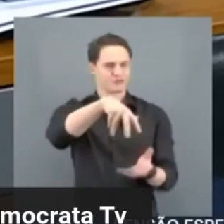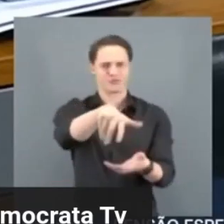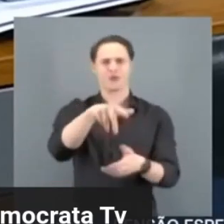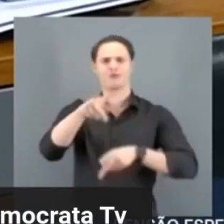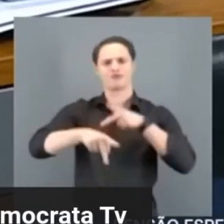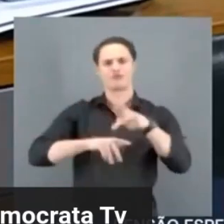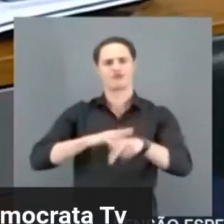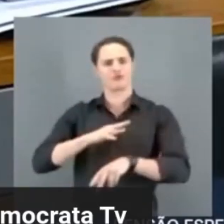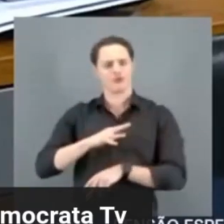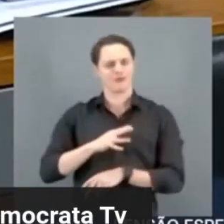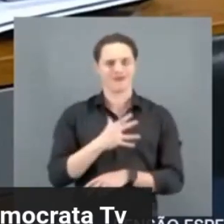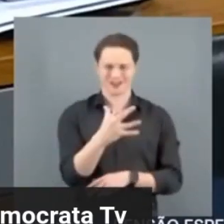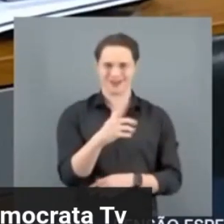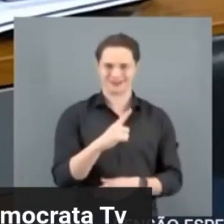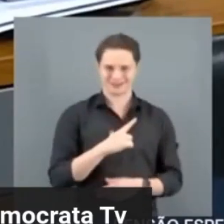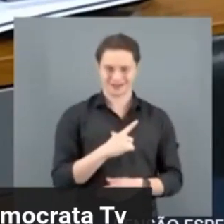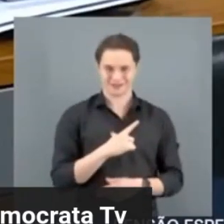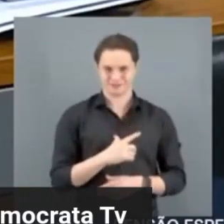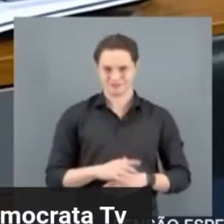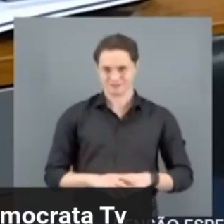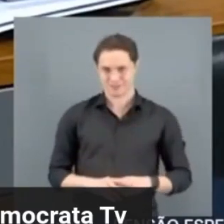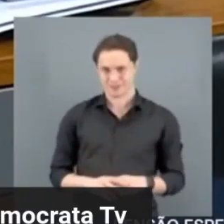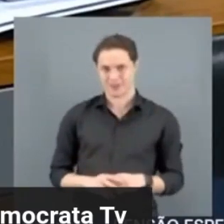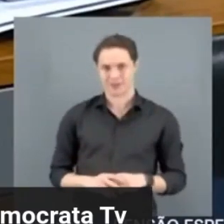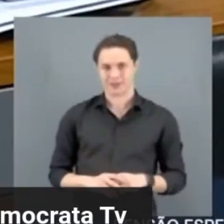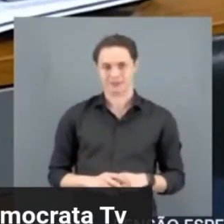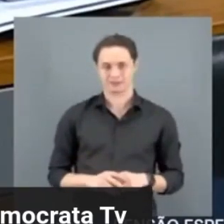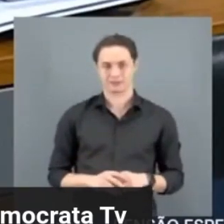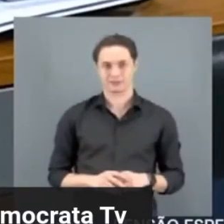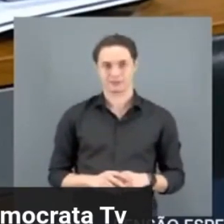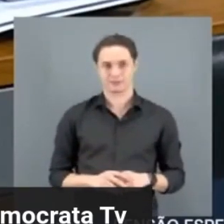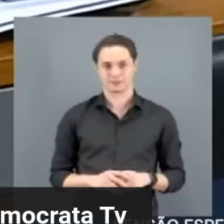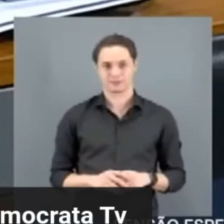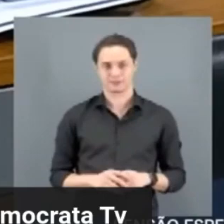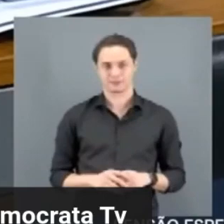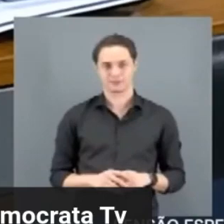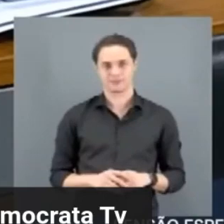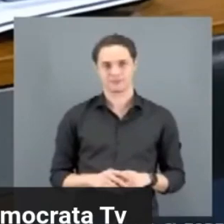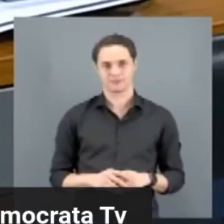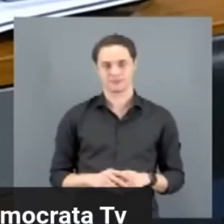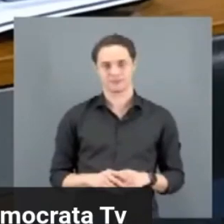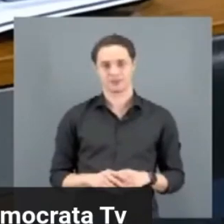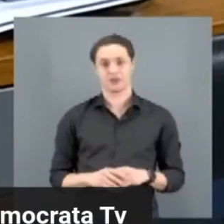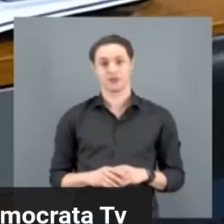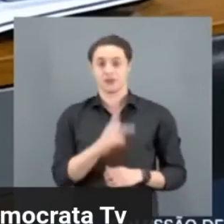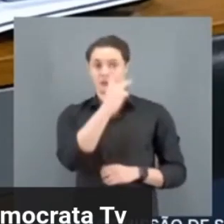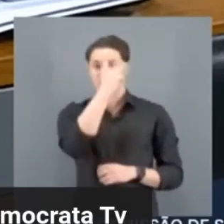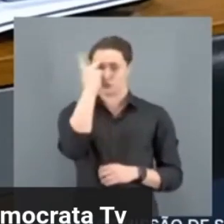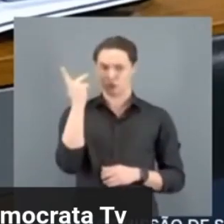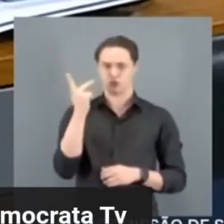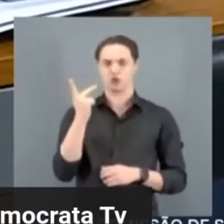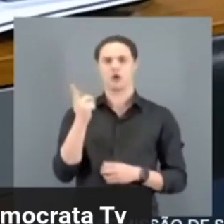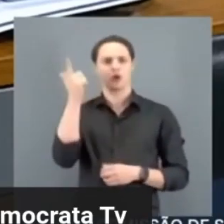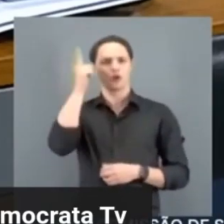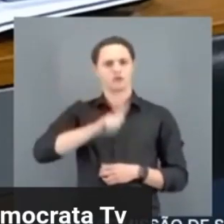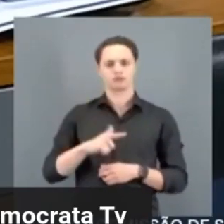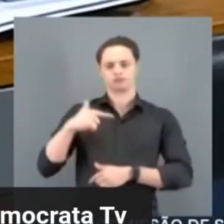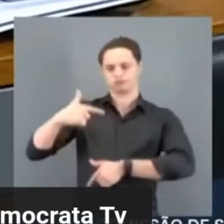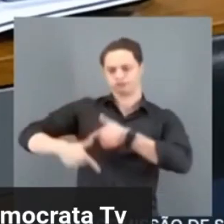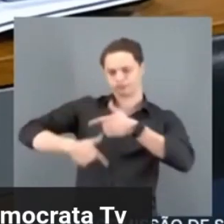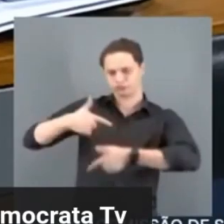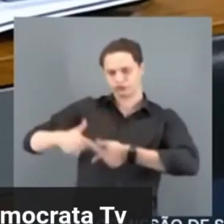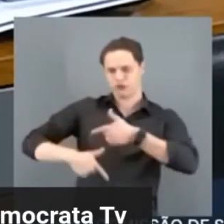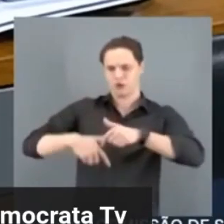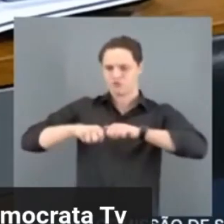de coragem e que chega nesses lugares longínquos em que não havia